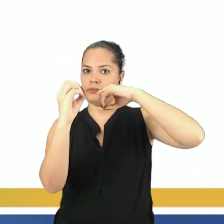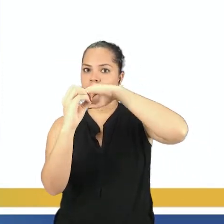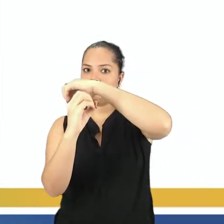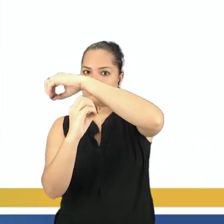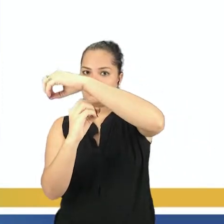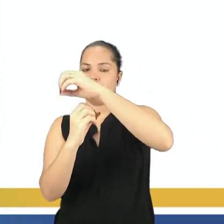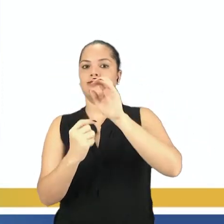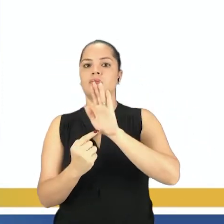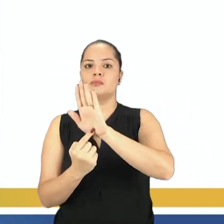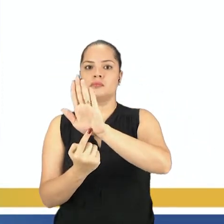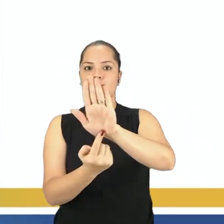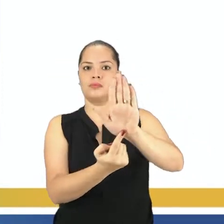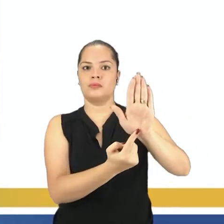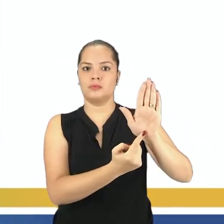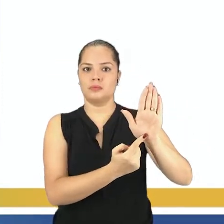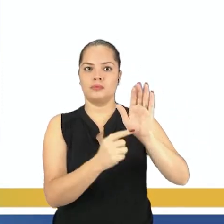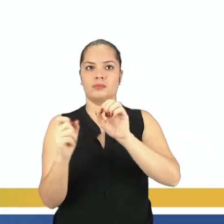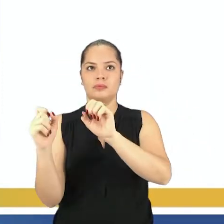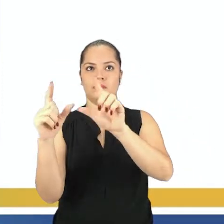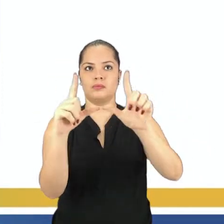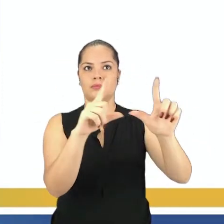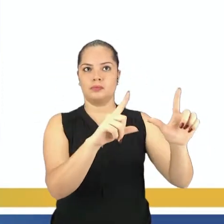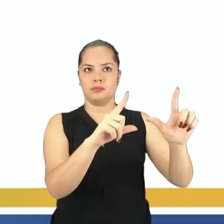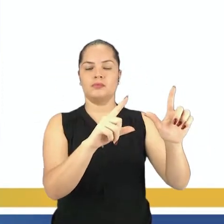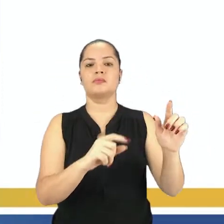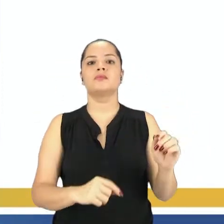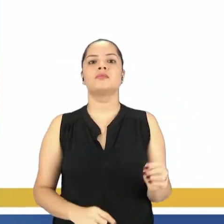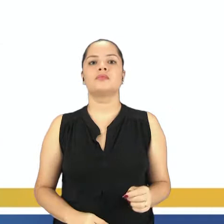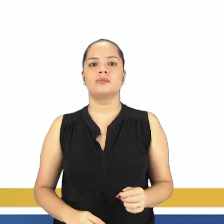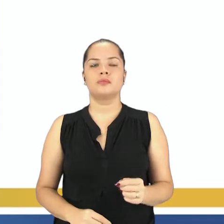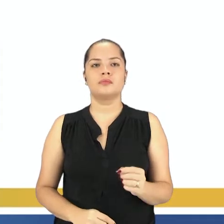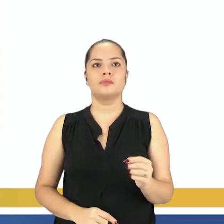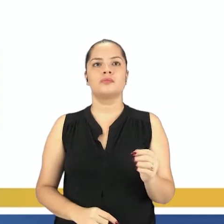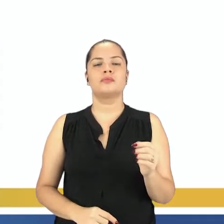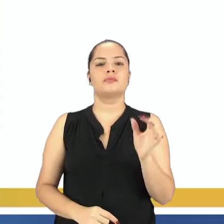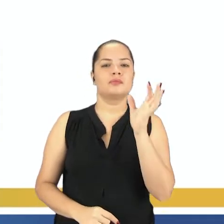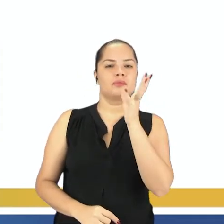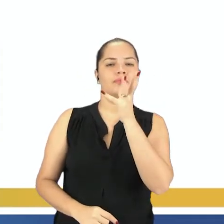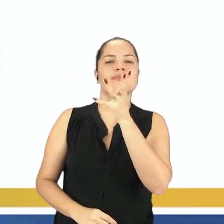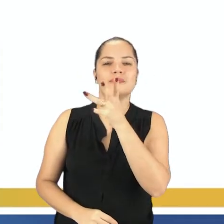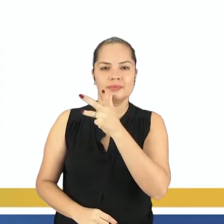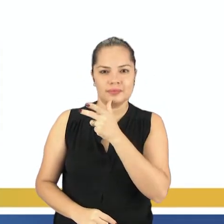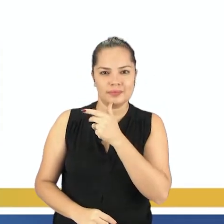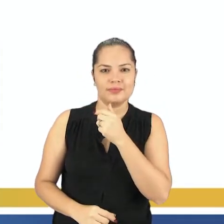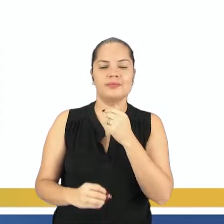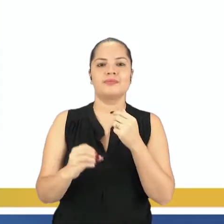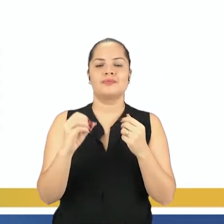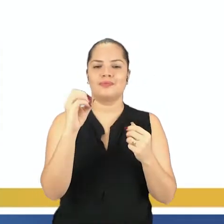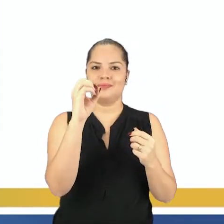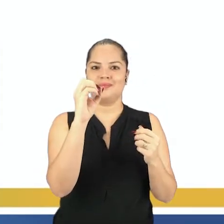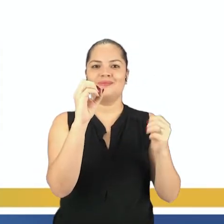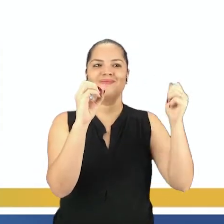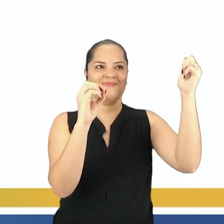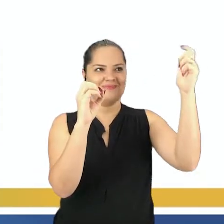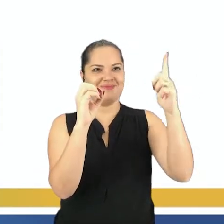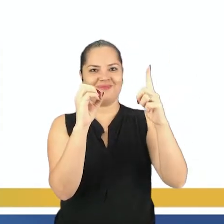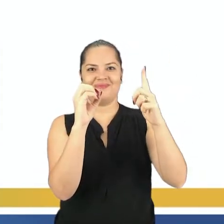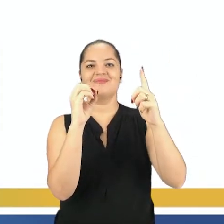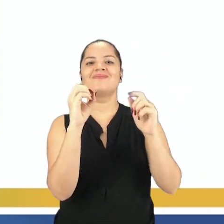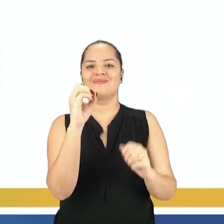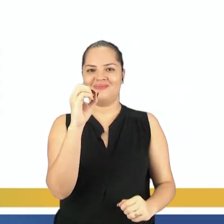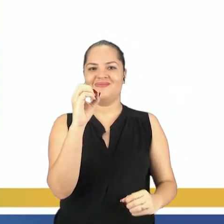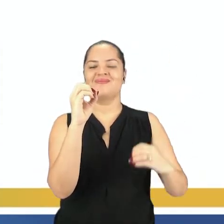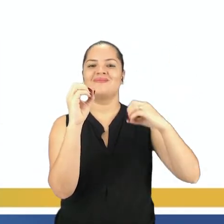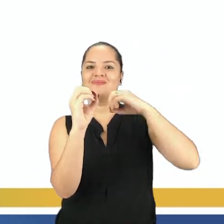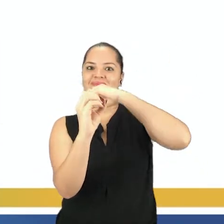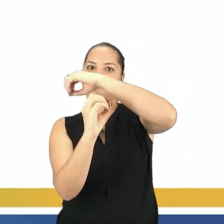slide que mostra exatamente isso, né? Esse movimento mais alongado que a Terra realiza em torno do Sol. Lembrando que essa órbita